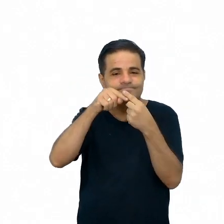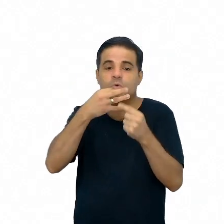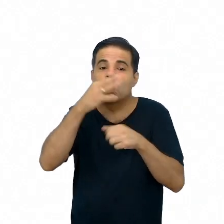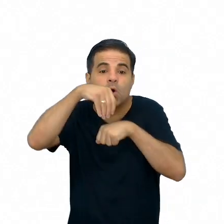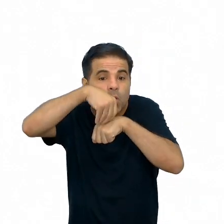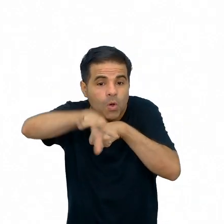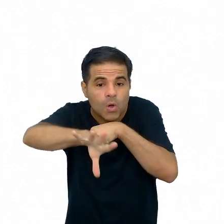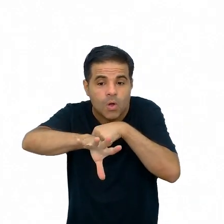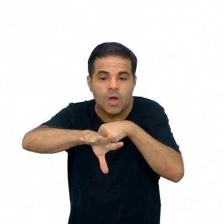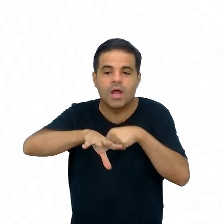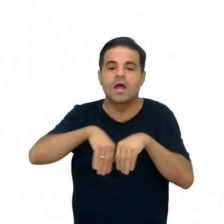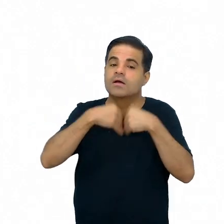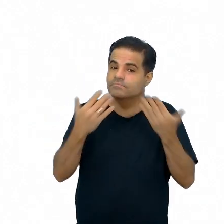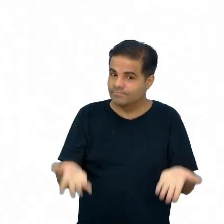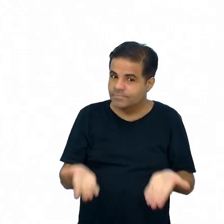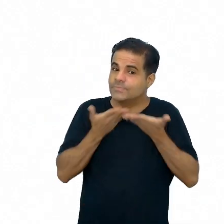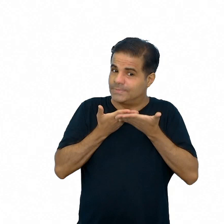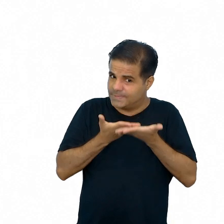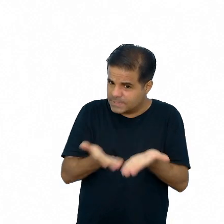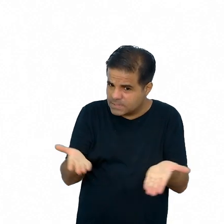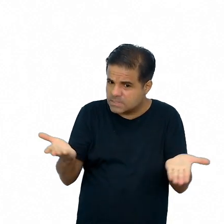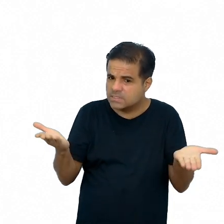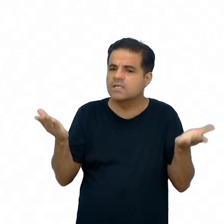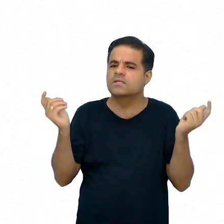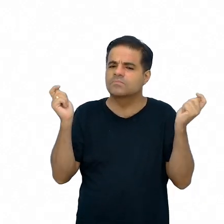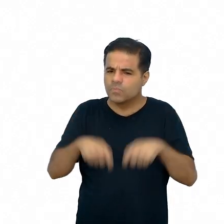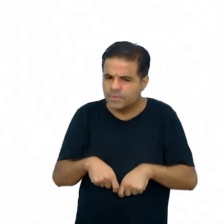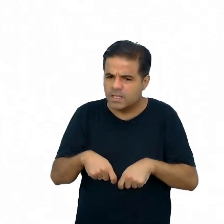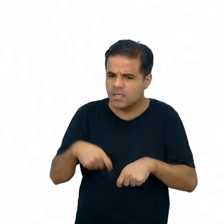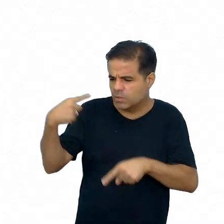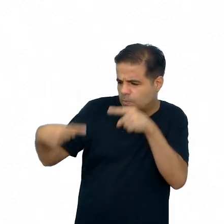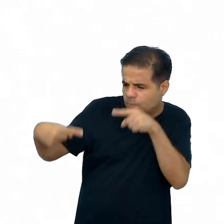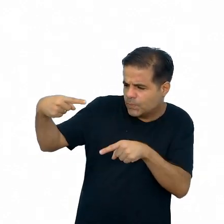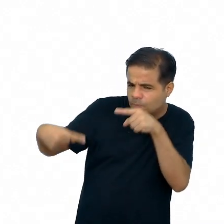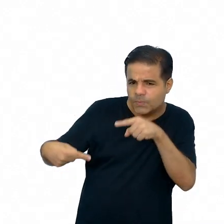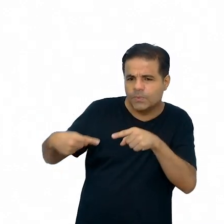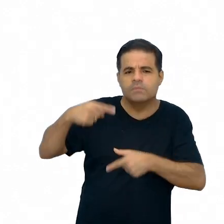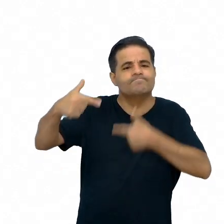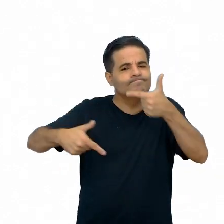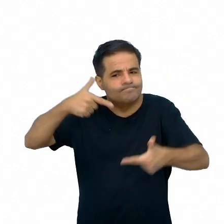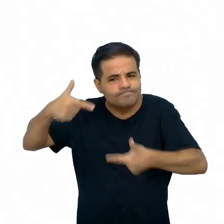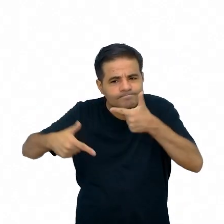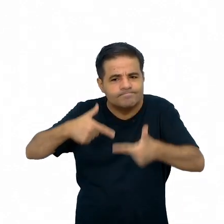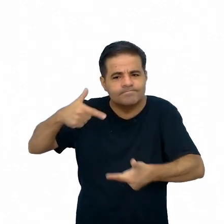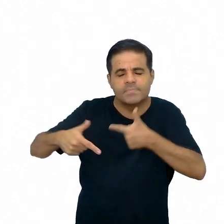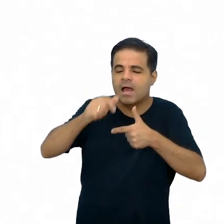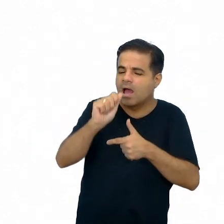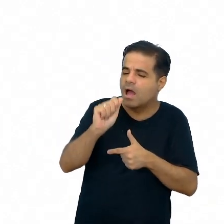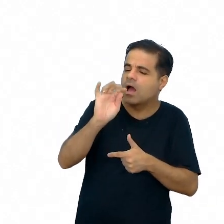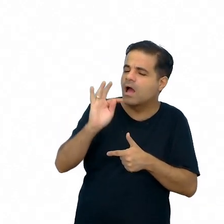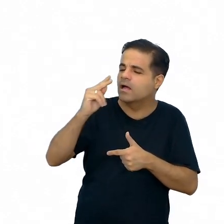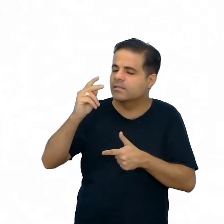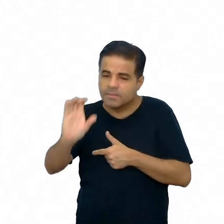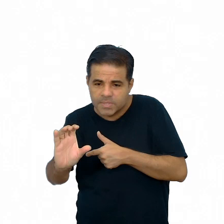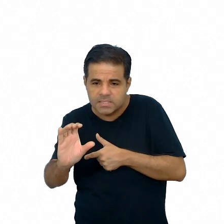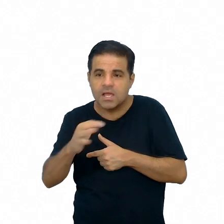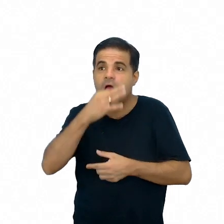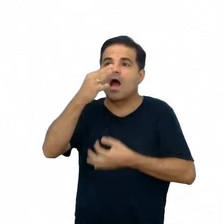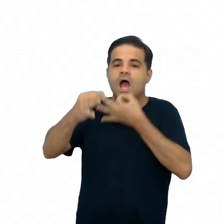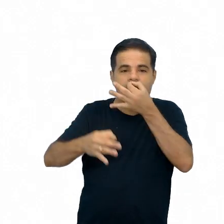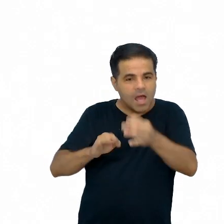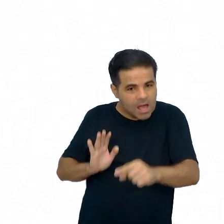um roteiro para vocês discutirem e trabalharem na ATPC, com a intenção de